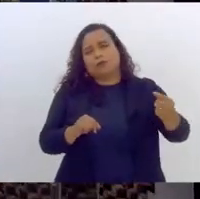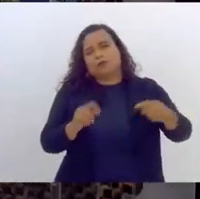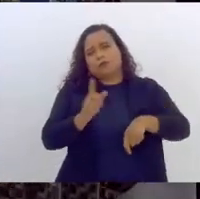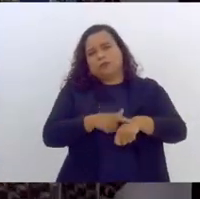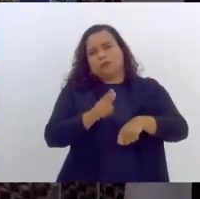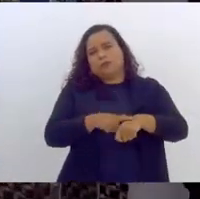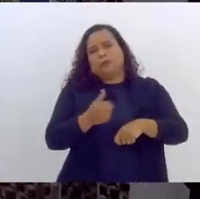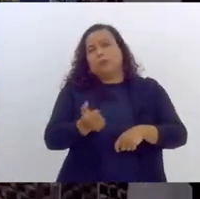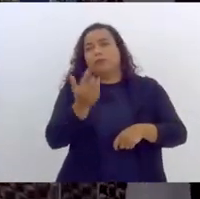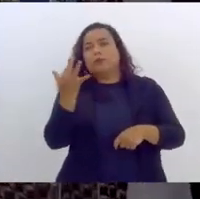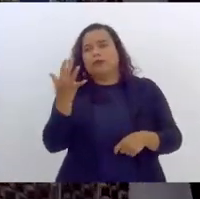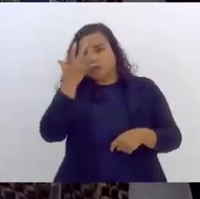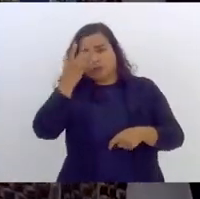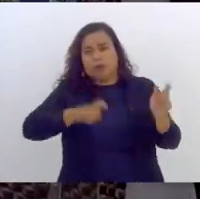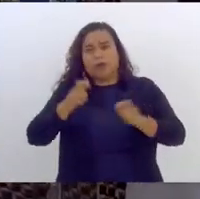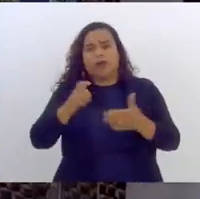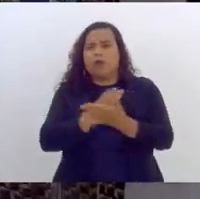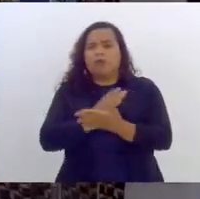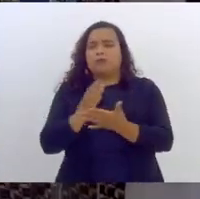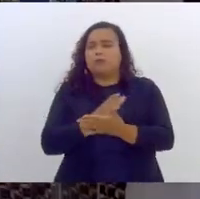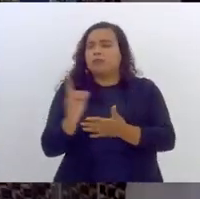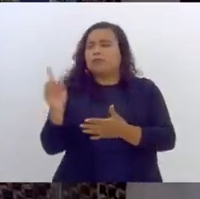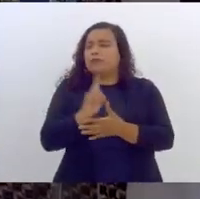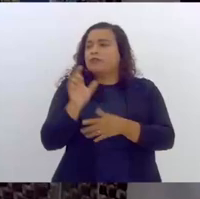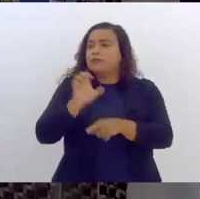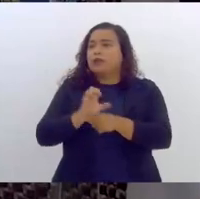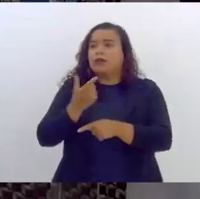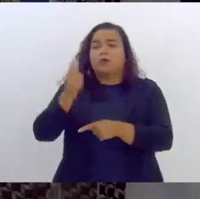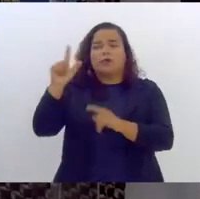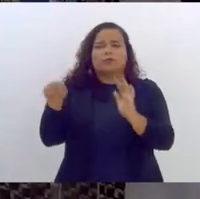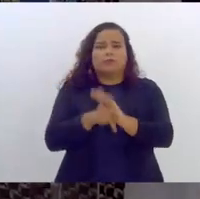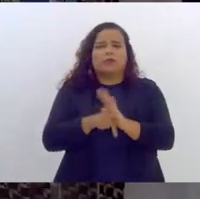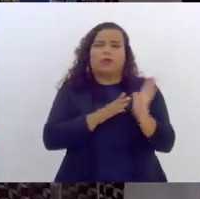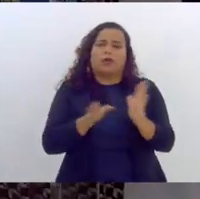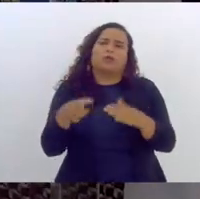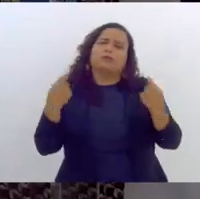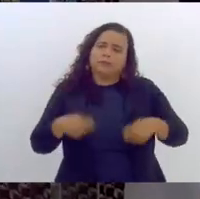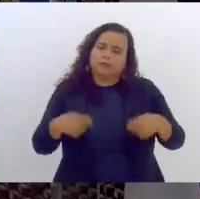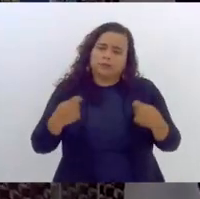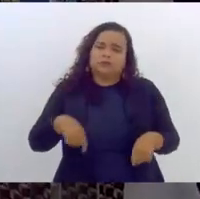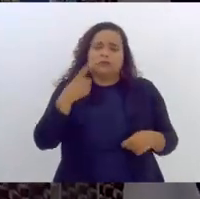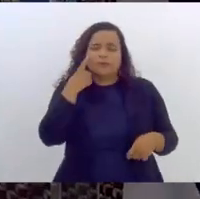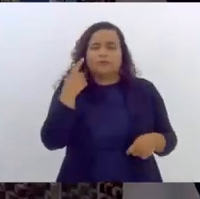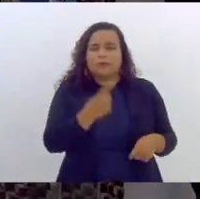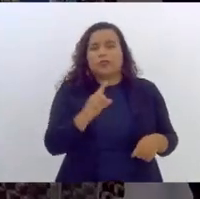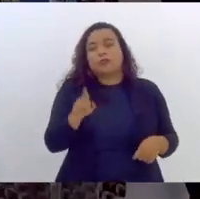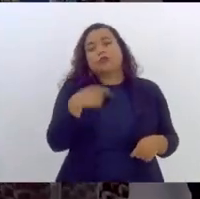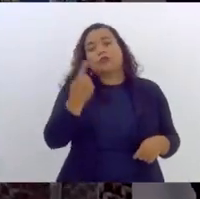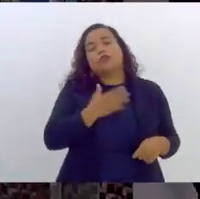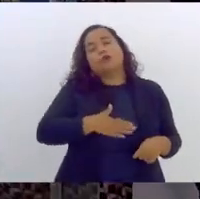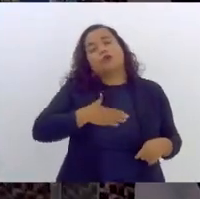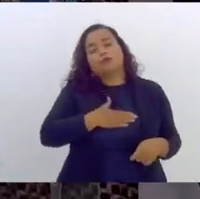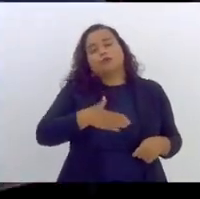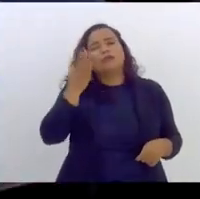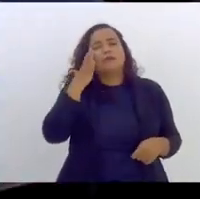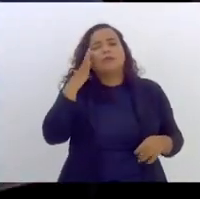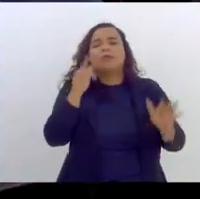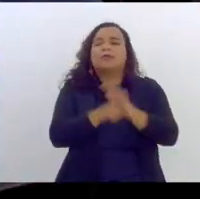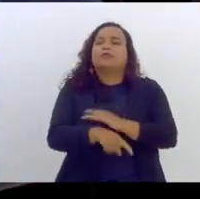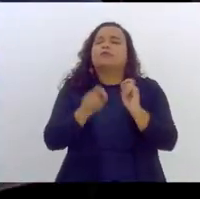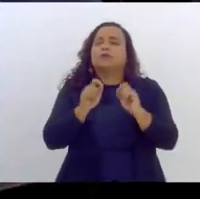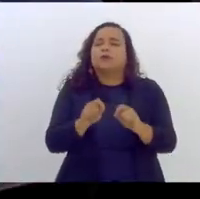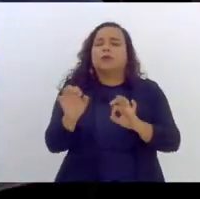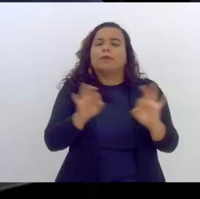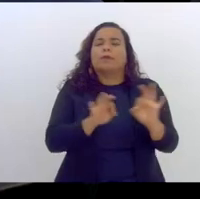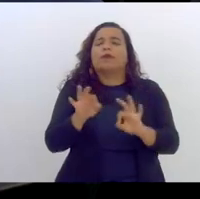tempo vai ter tem gente que vem de outros estados então precisa se organizar passar enfim mas o que a gente gostaria de perguntar é qual